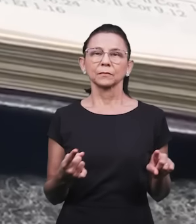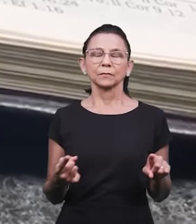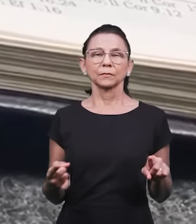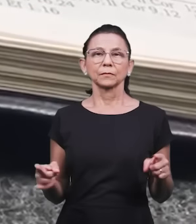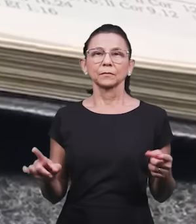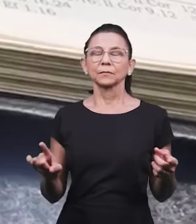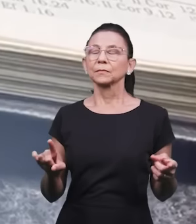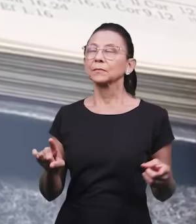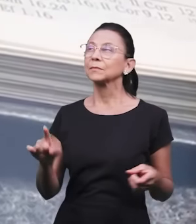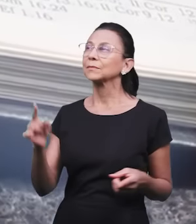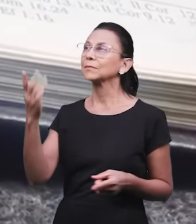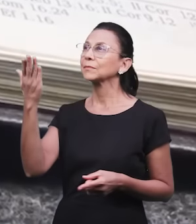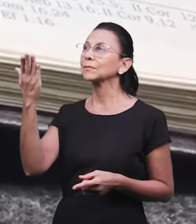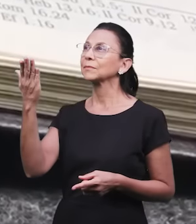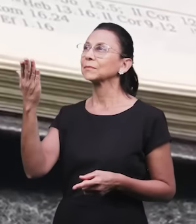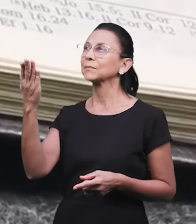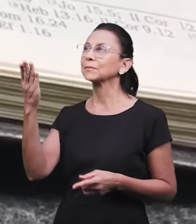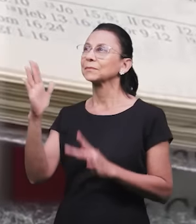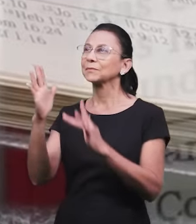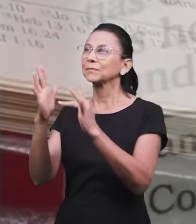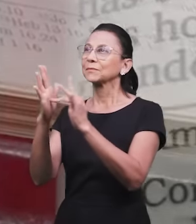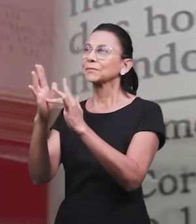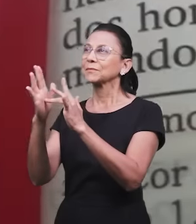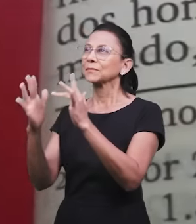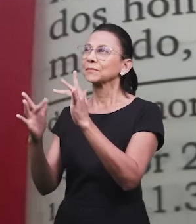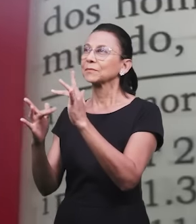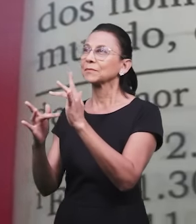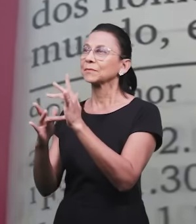Jesus, o mistério revelado,